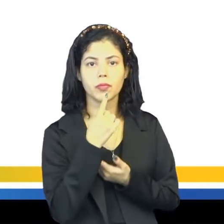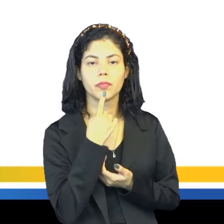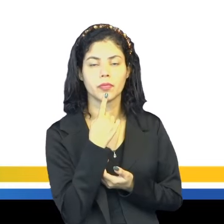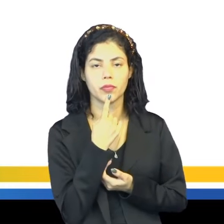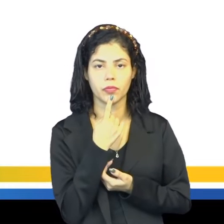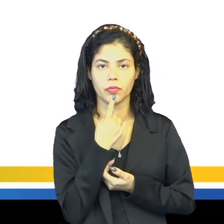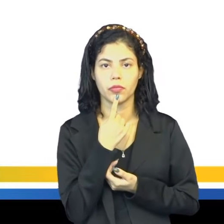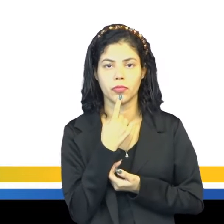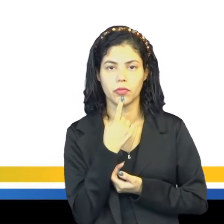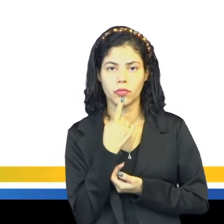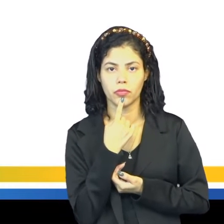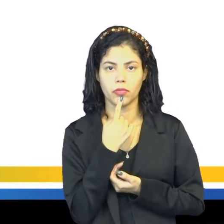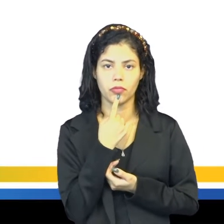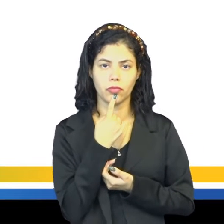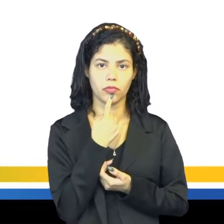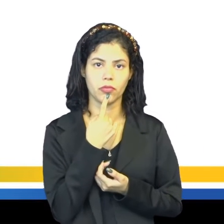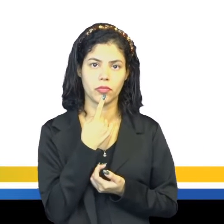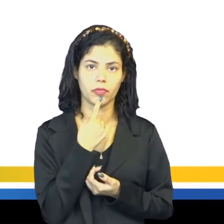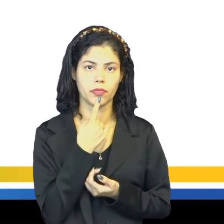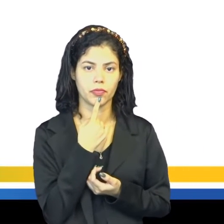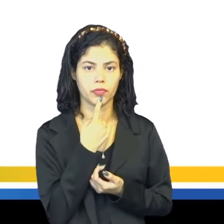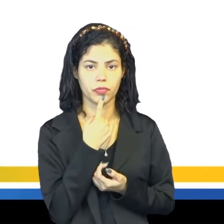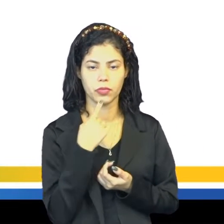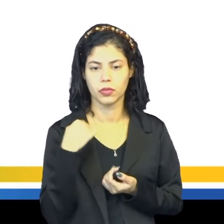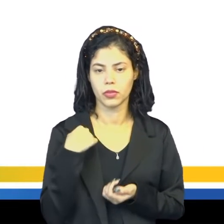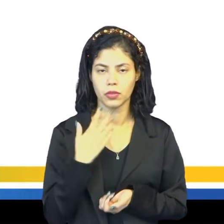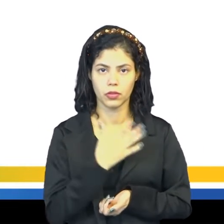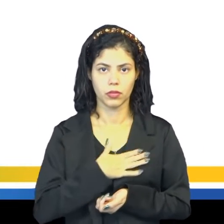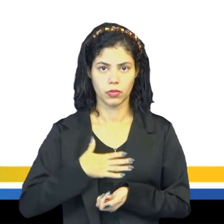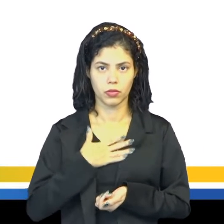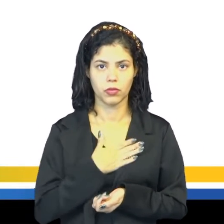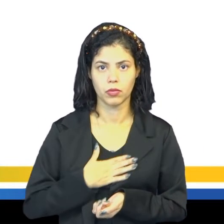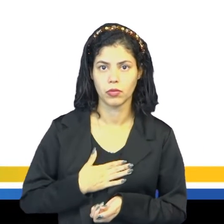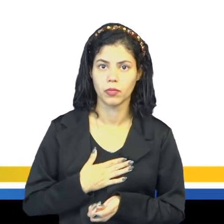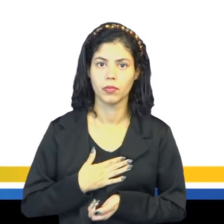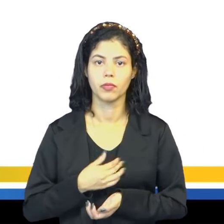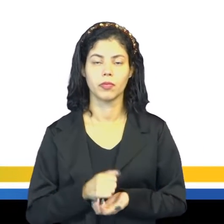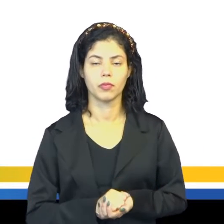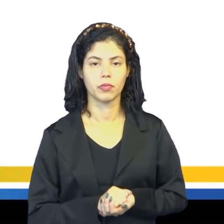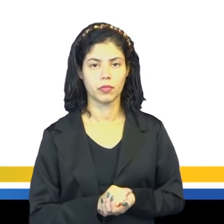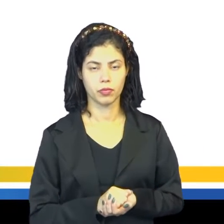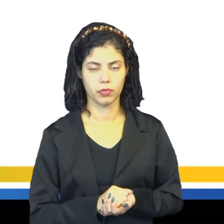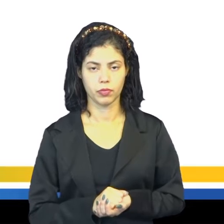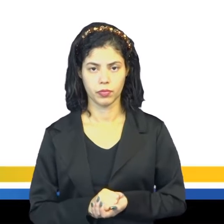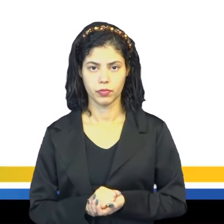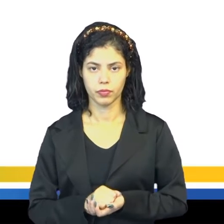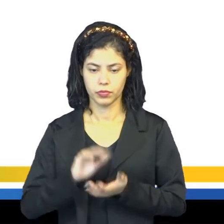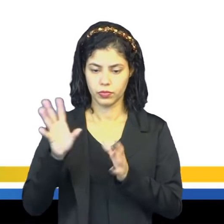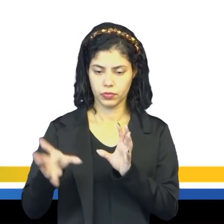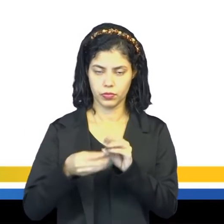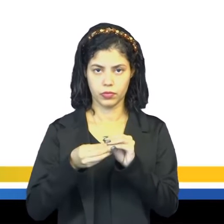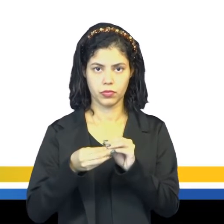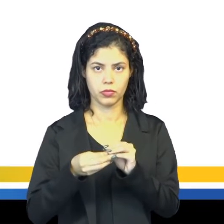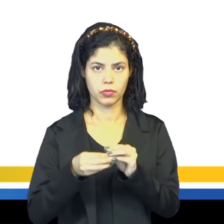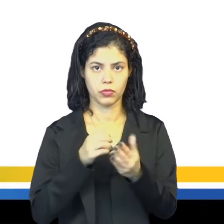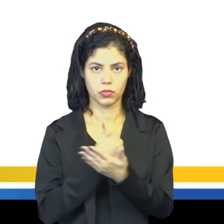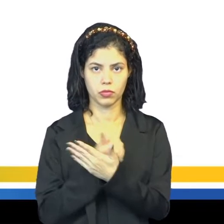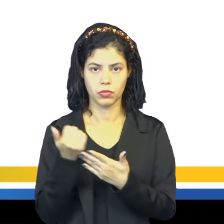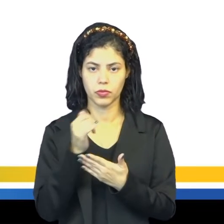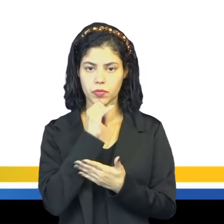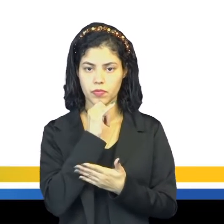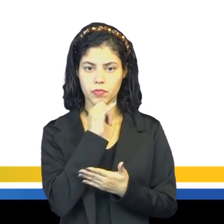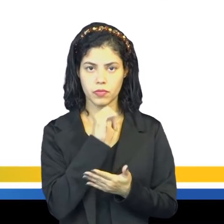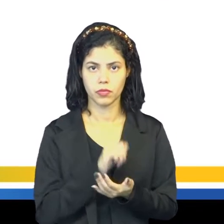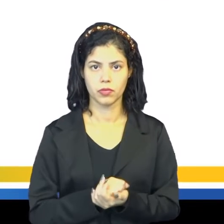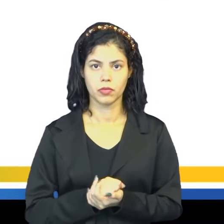temos os hobbies I like, eu gosto de. E aí você pode completar com uma ação, por